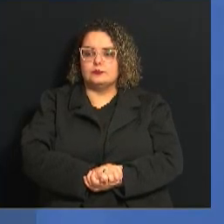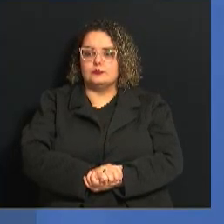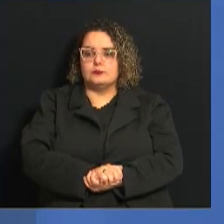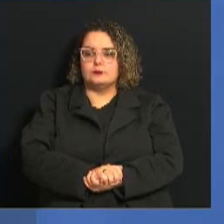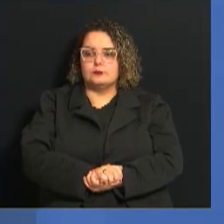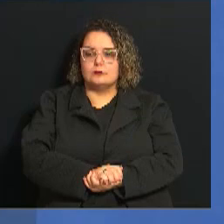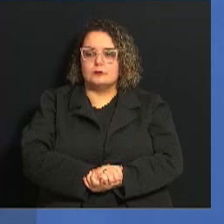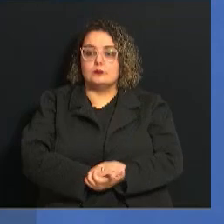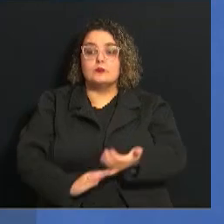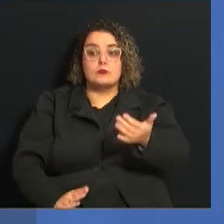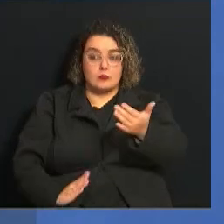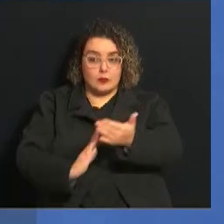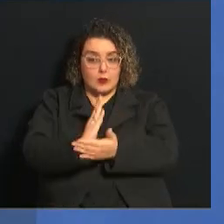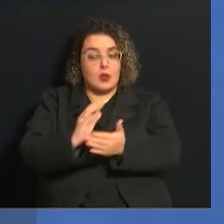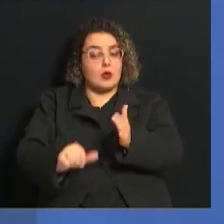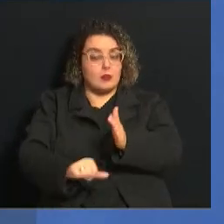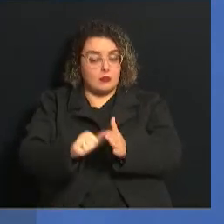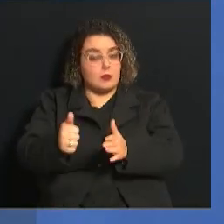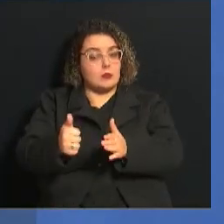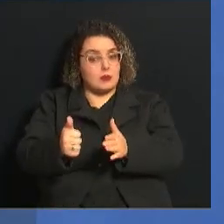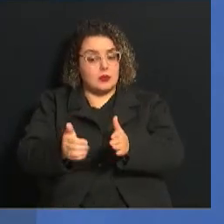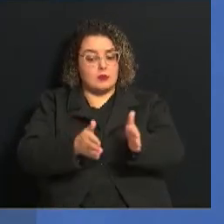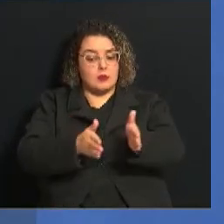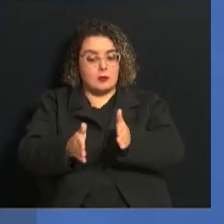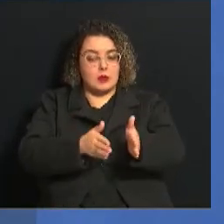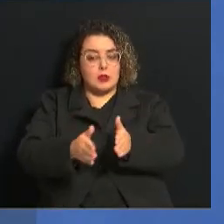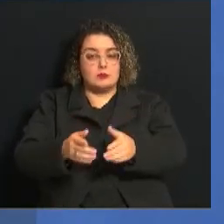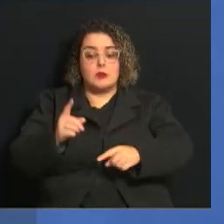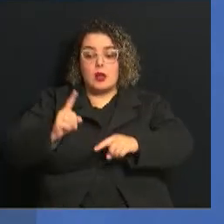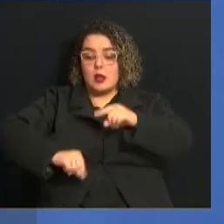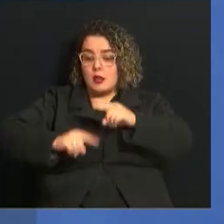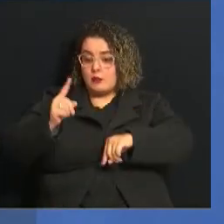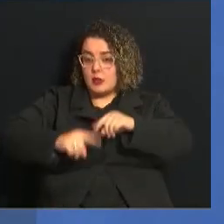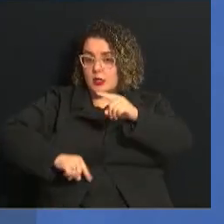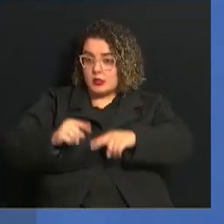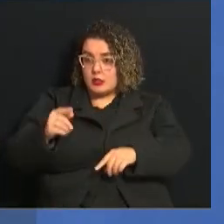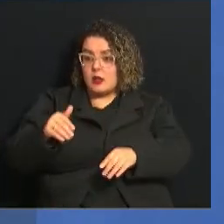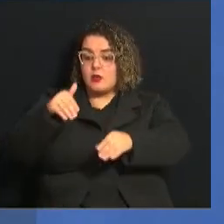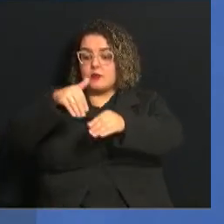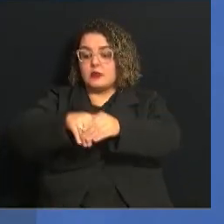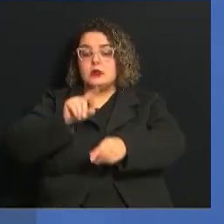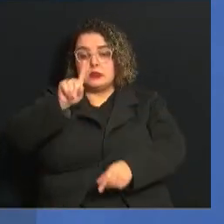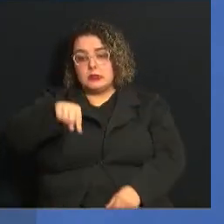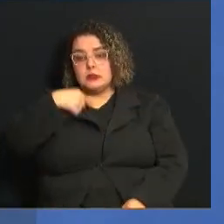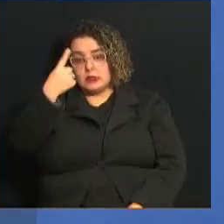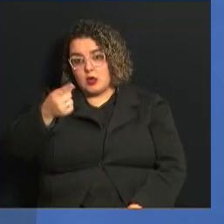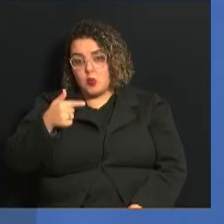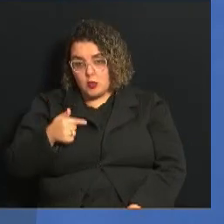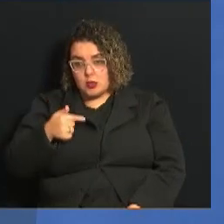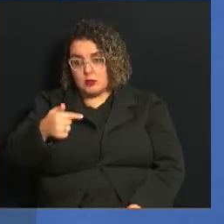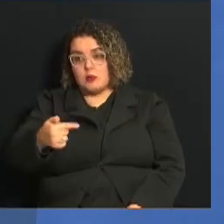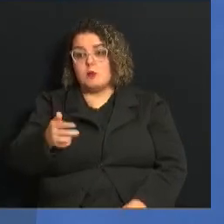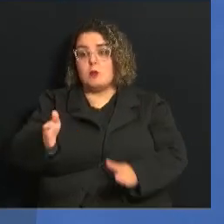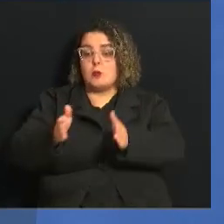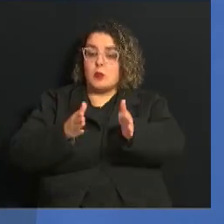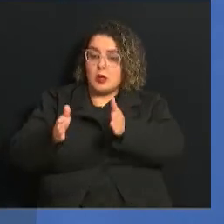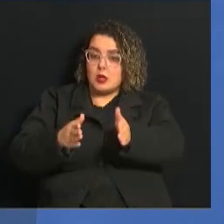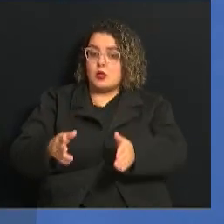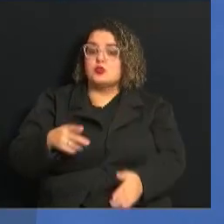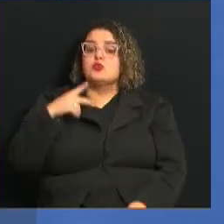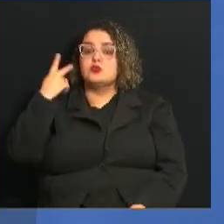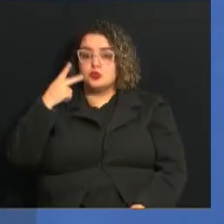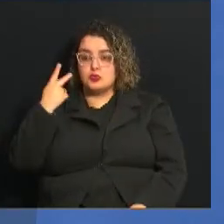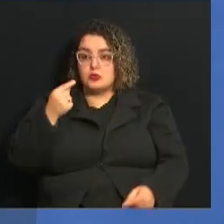é aprovada em 1º turno então a matéria deve ser votada na próxima semana momento em que os vereadores